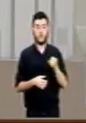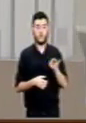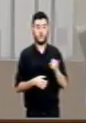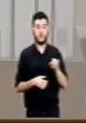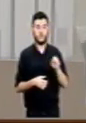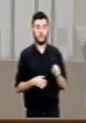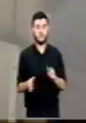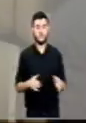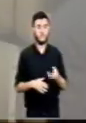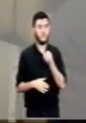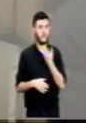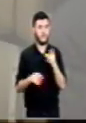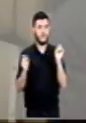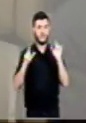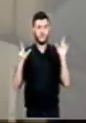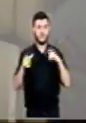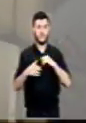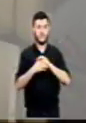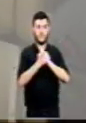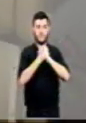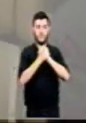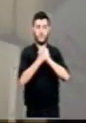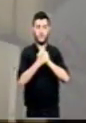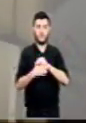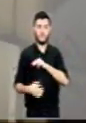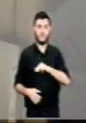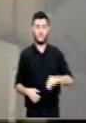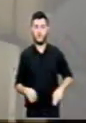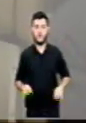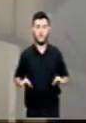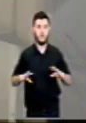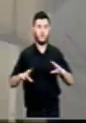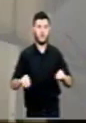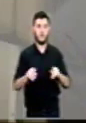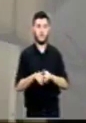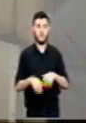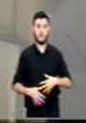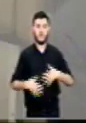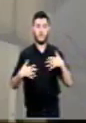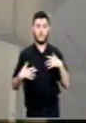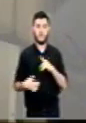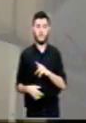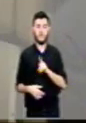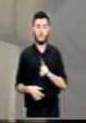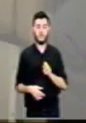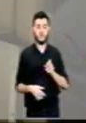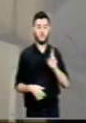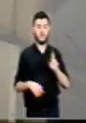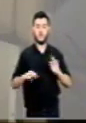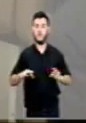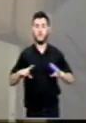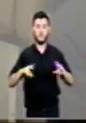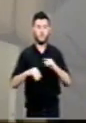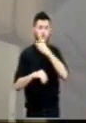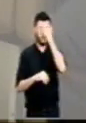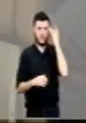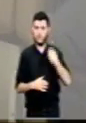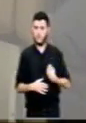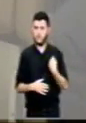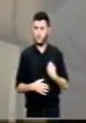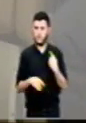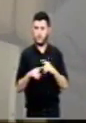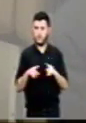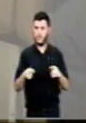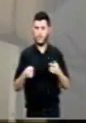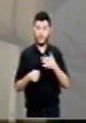todos, cumprimento a todos os ministros, a excelentíssima Procuradora-Geral da República e a todos os presentes. Dando continuidade aos colegas